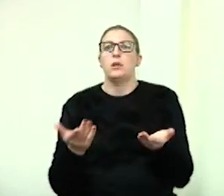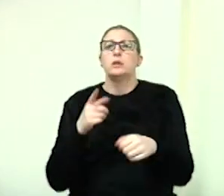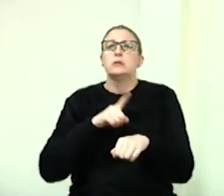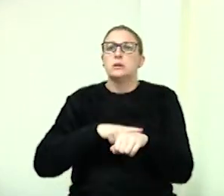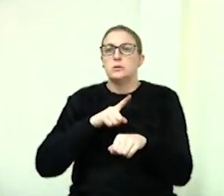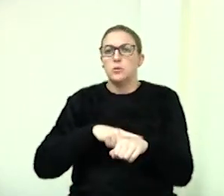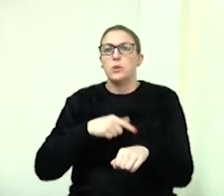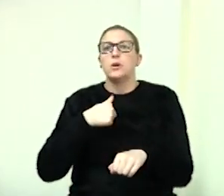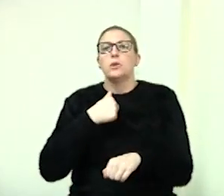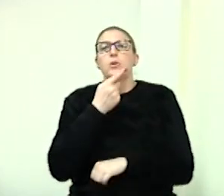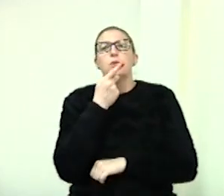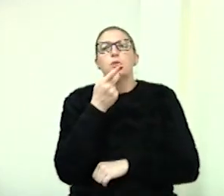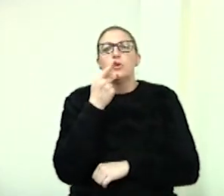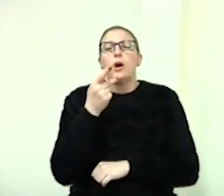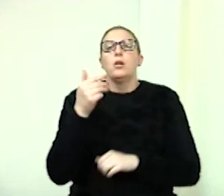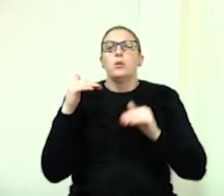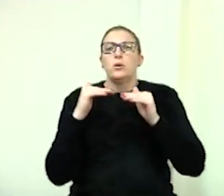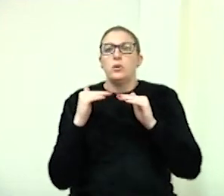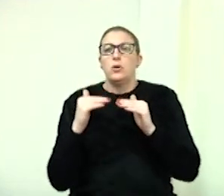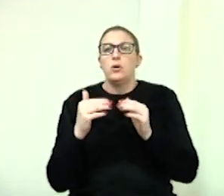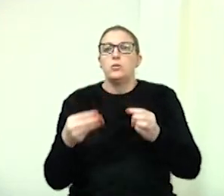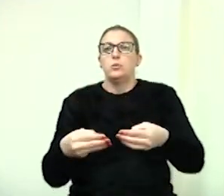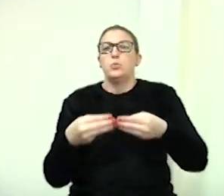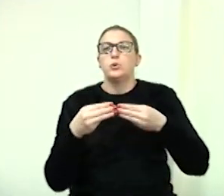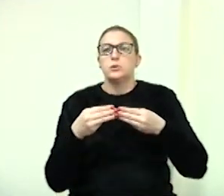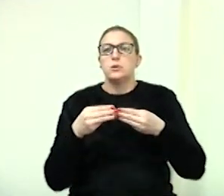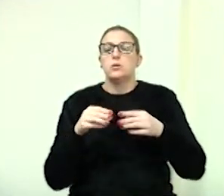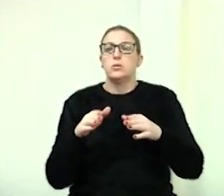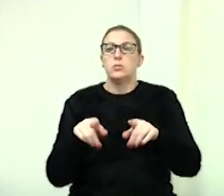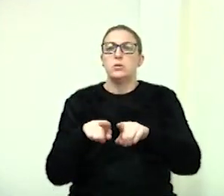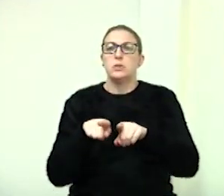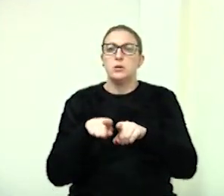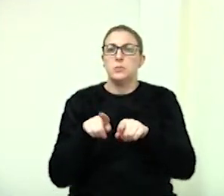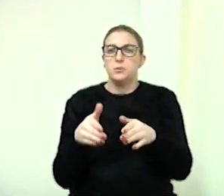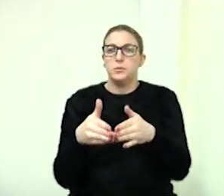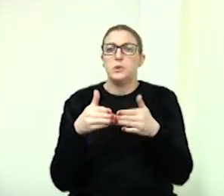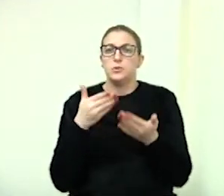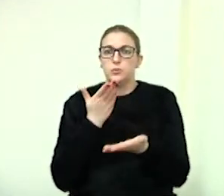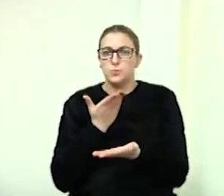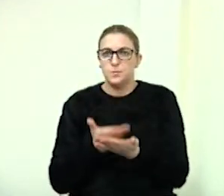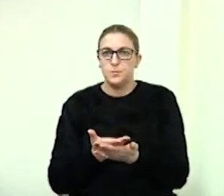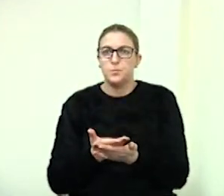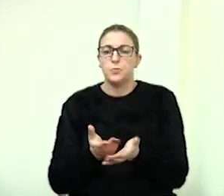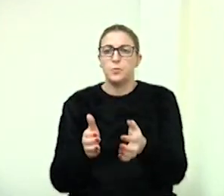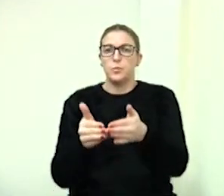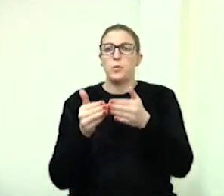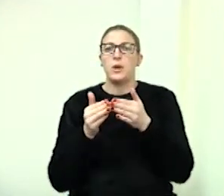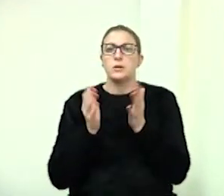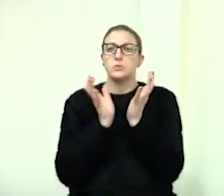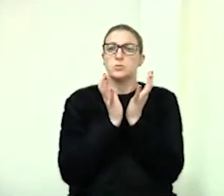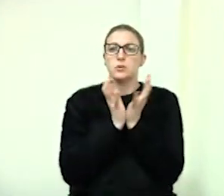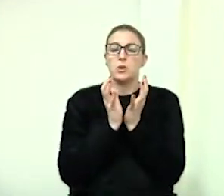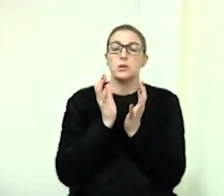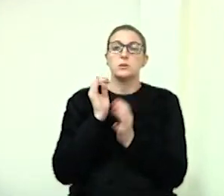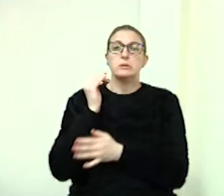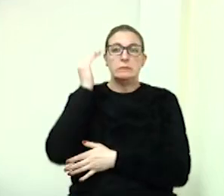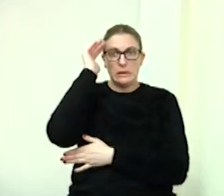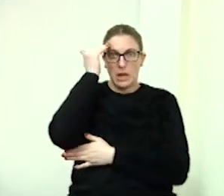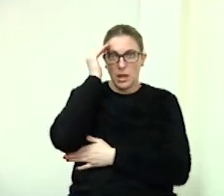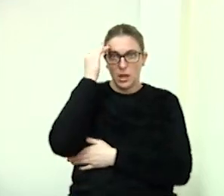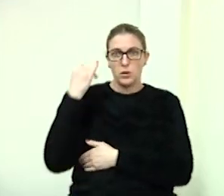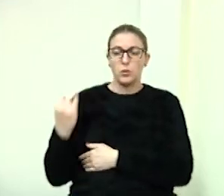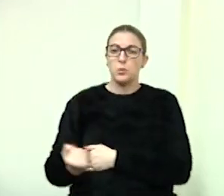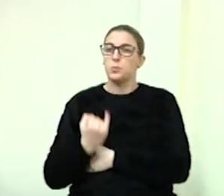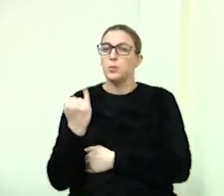que sou favorável à moção, aos requerimentos, e peço que os colegas também entendam a importância de, mesmo a gente tendo críticas à forma de